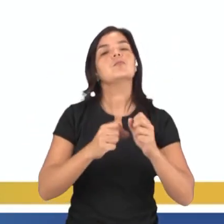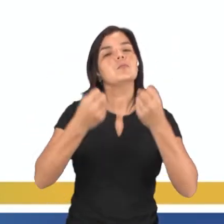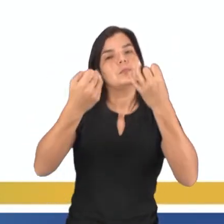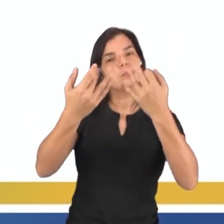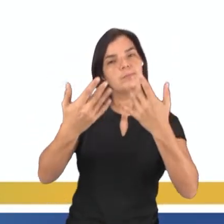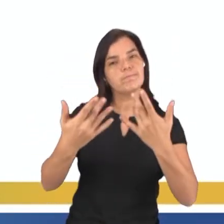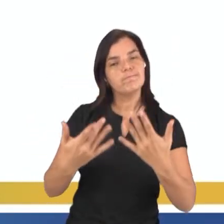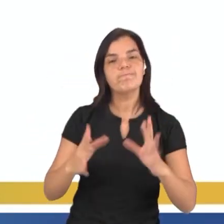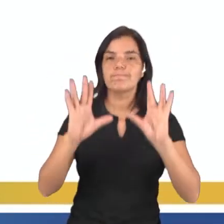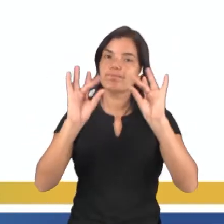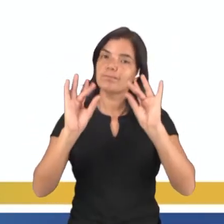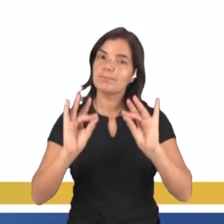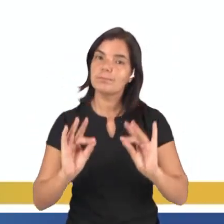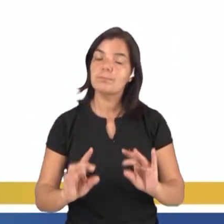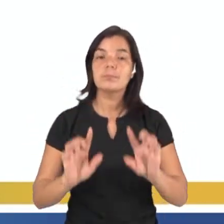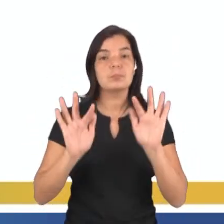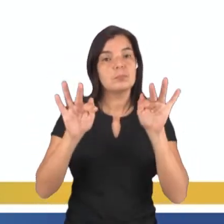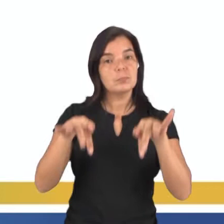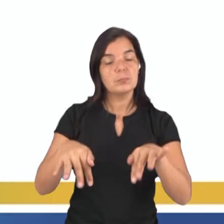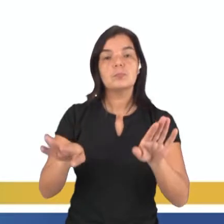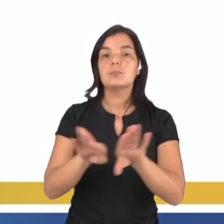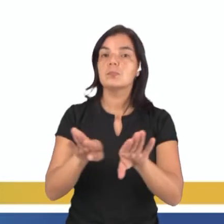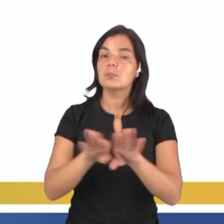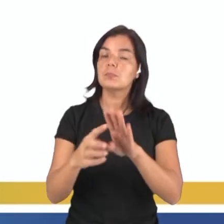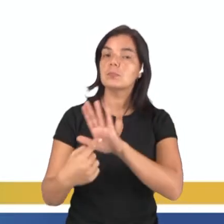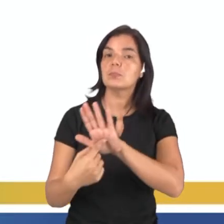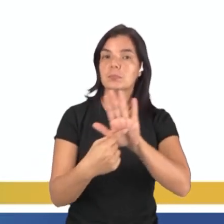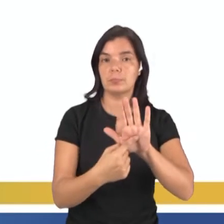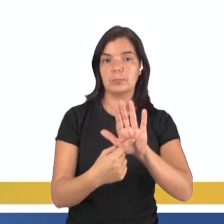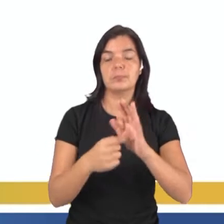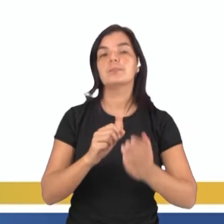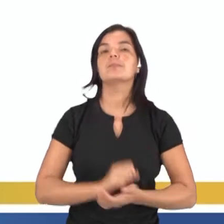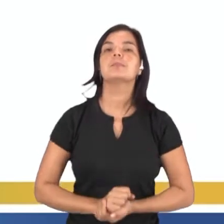desenvolvimento, conclusão e encerramento da apresentação.